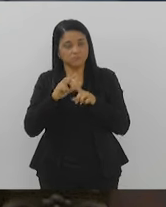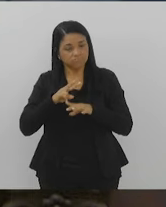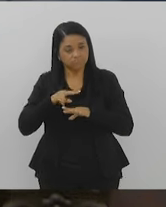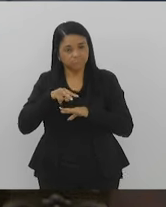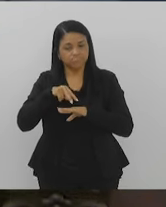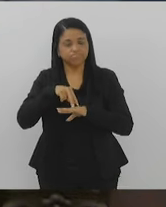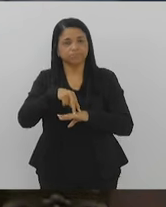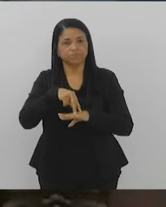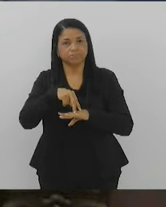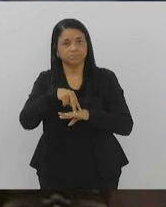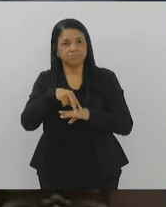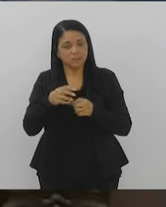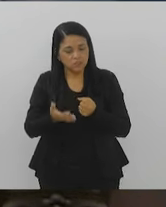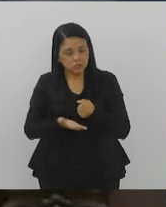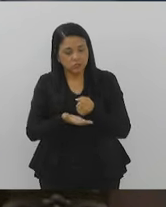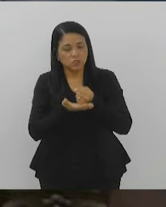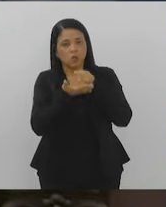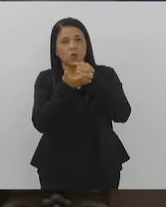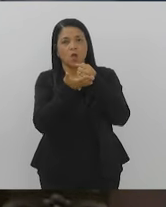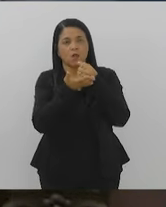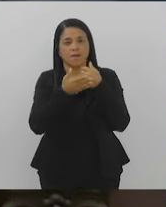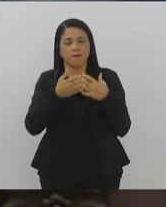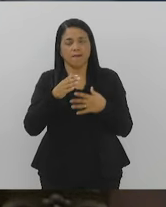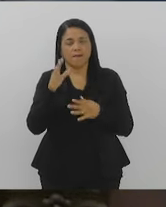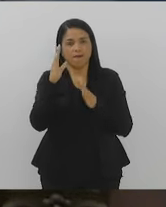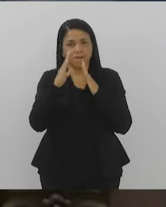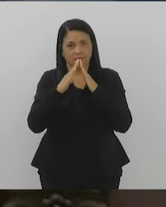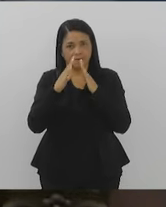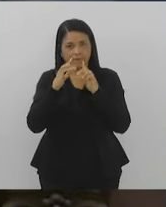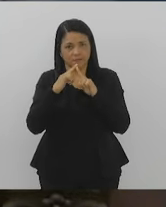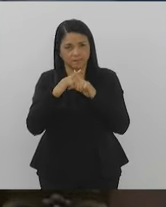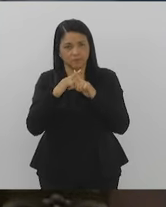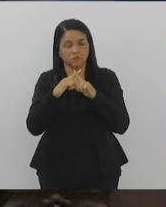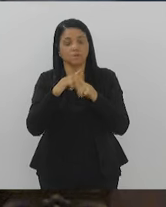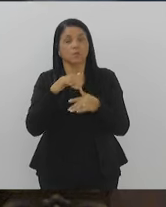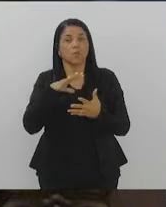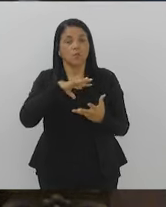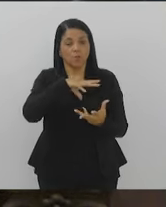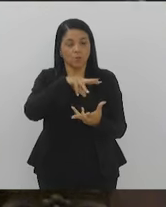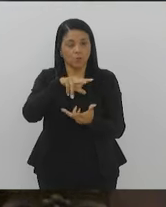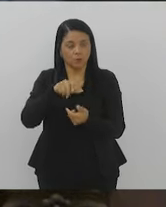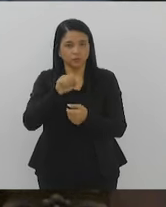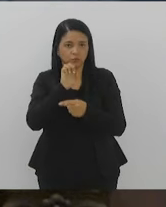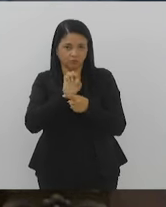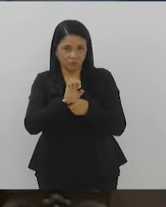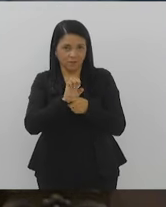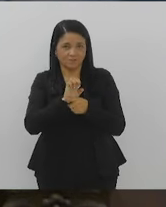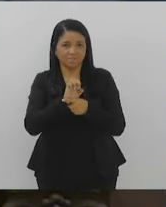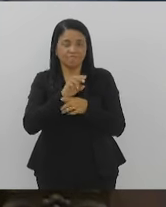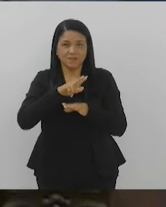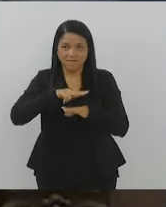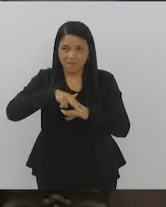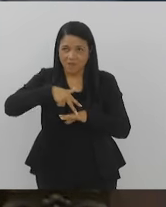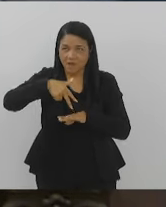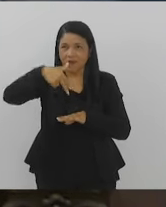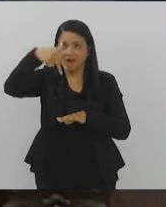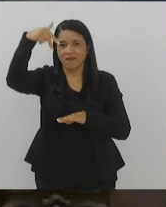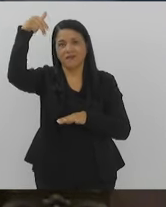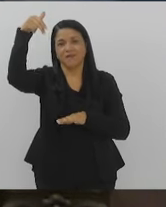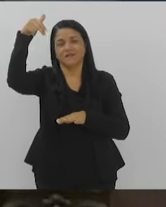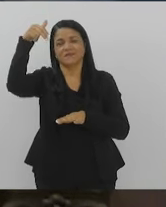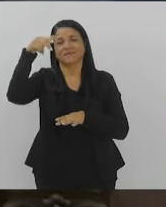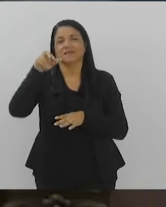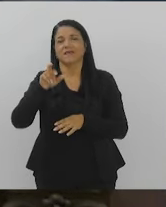mundo, mas brevemente não estaremos mais aqui em nome de Jesus, estaremos no arrebatamento, se Deus